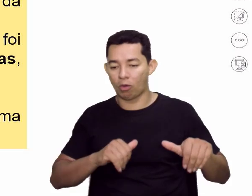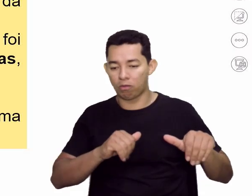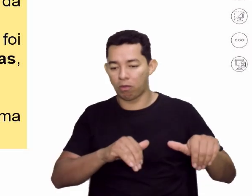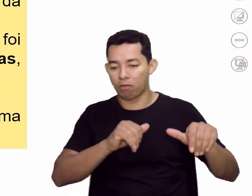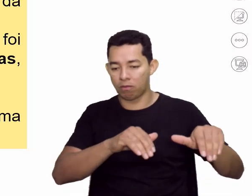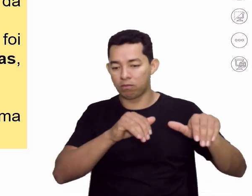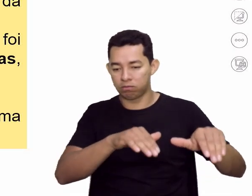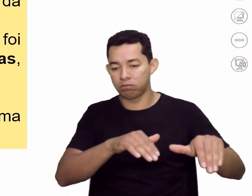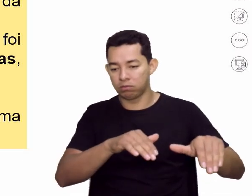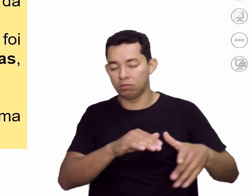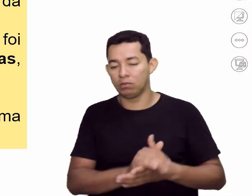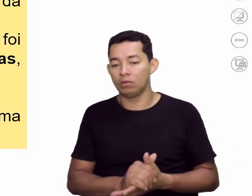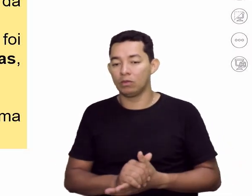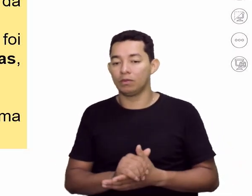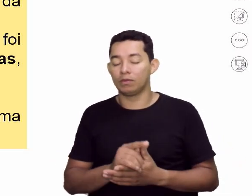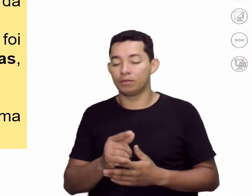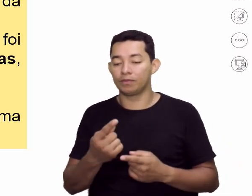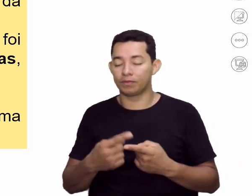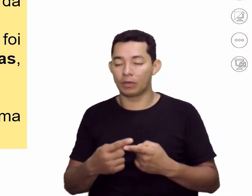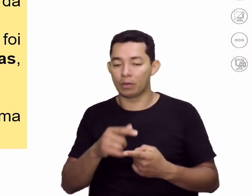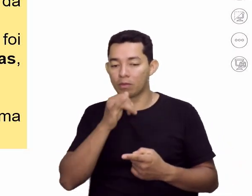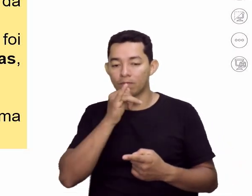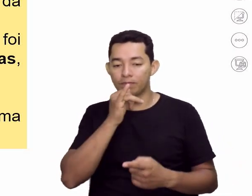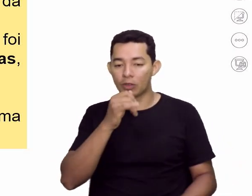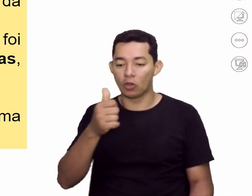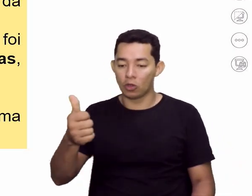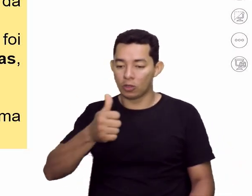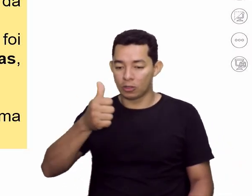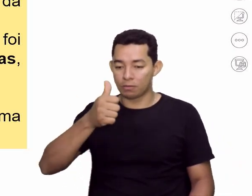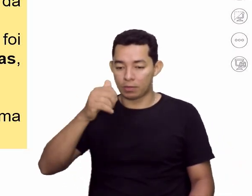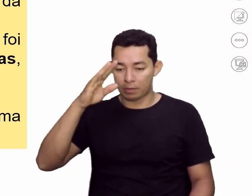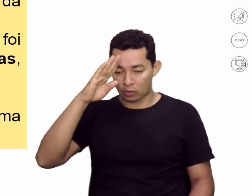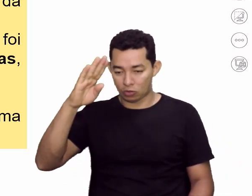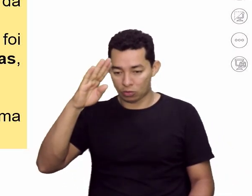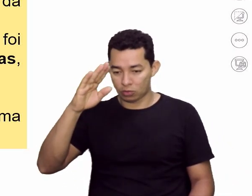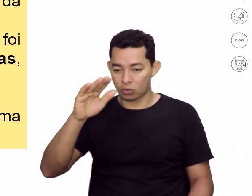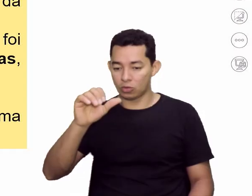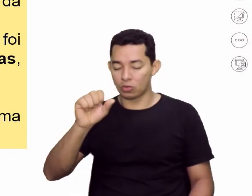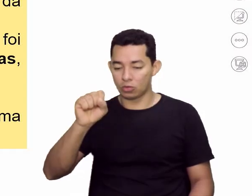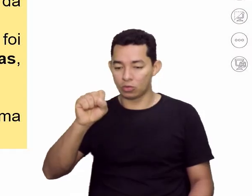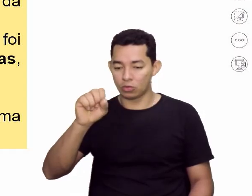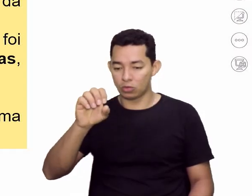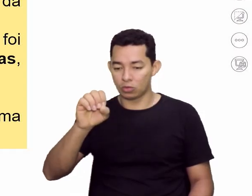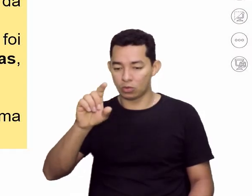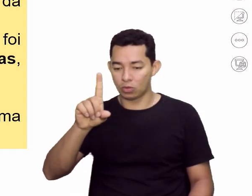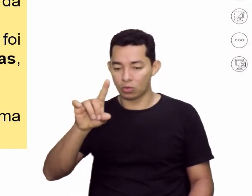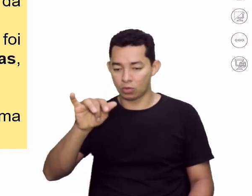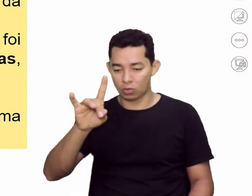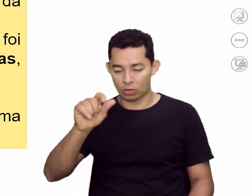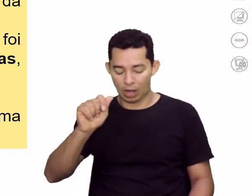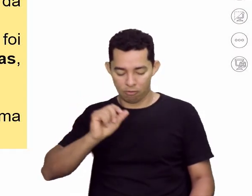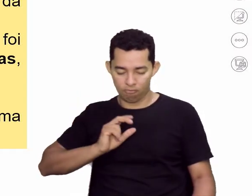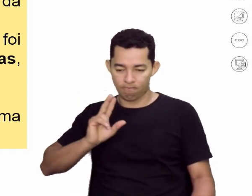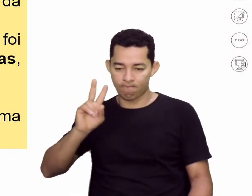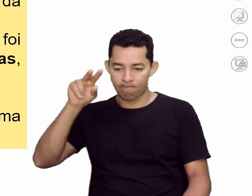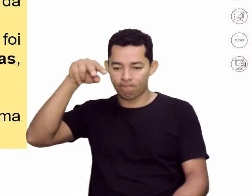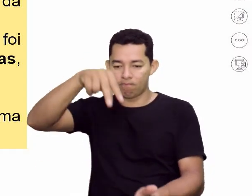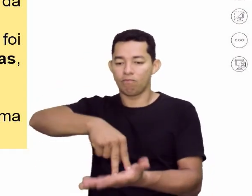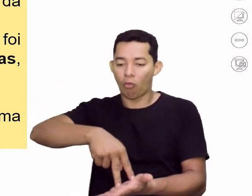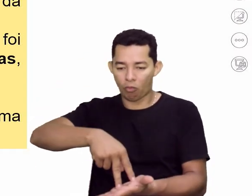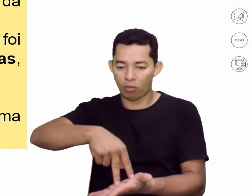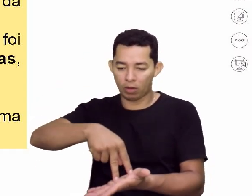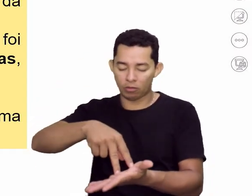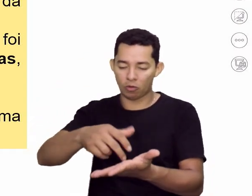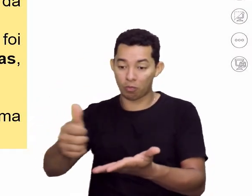vão enfrentar, coloquei até essa ilustração aqui, tá? Então, aqueles soldados que vão para frente, são os primeiros a